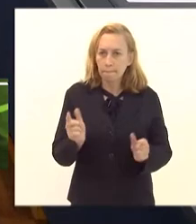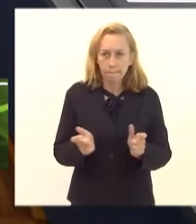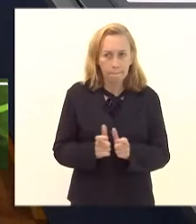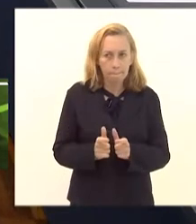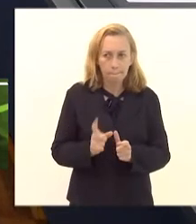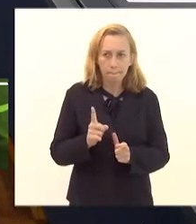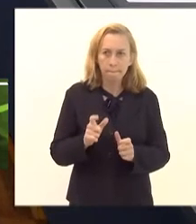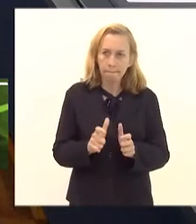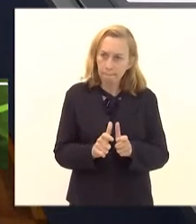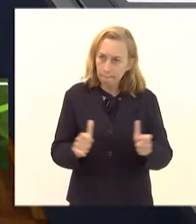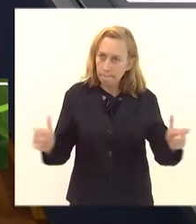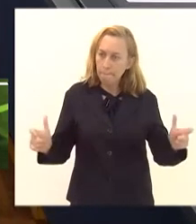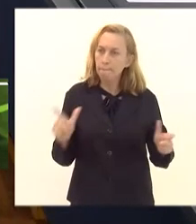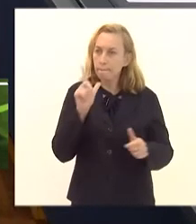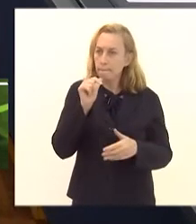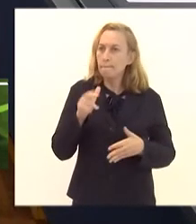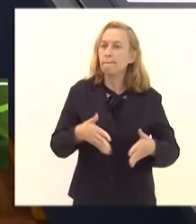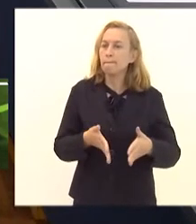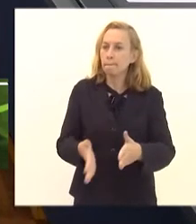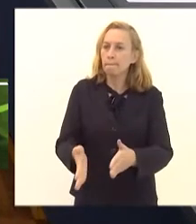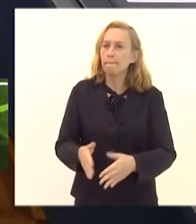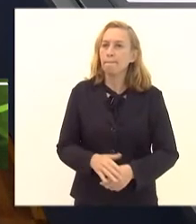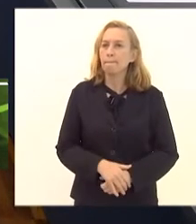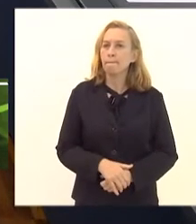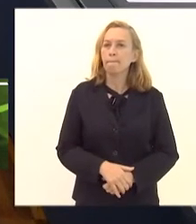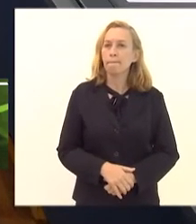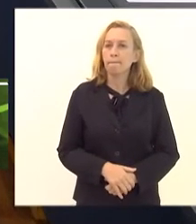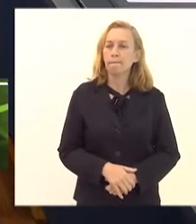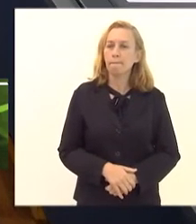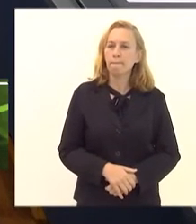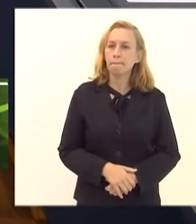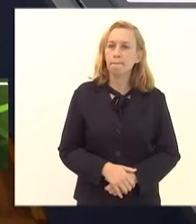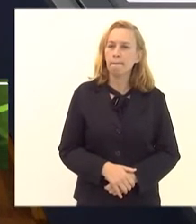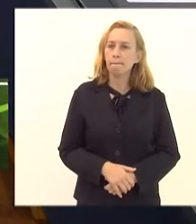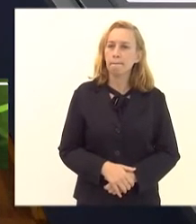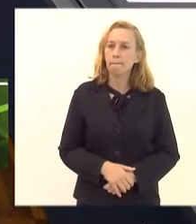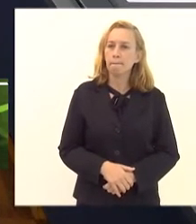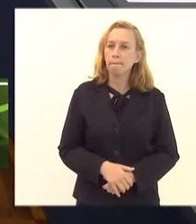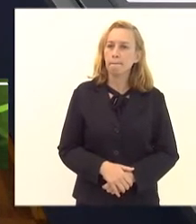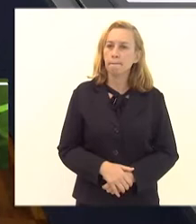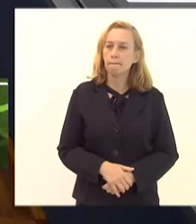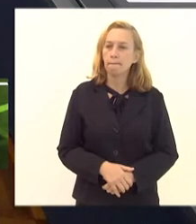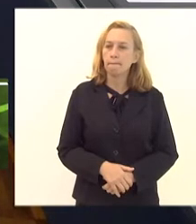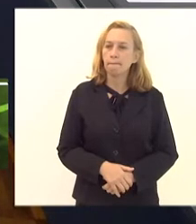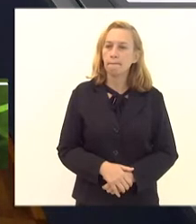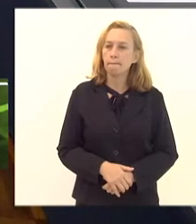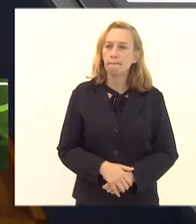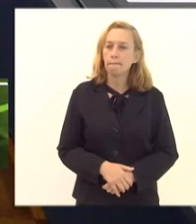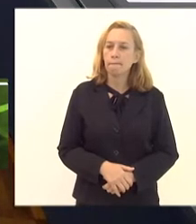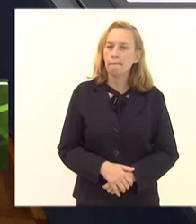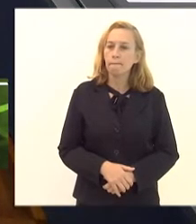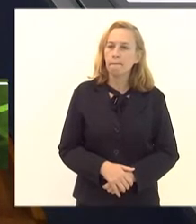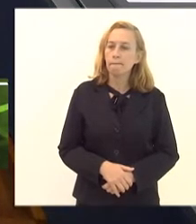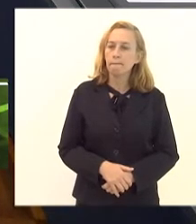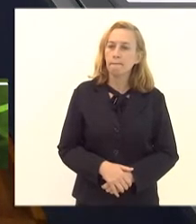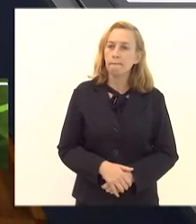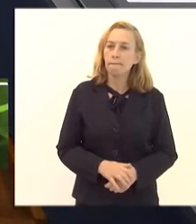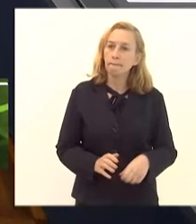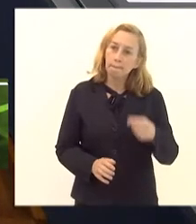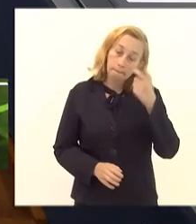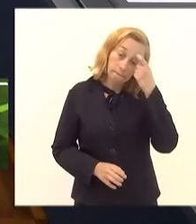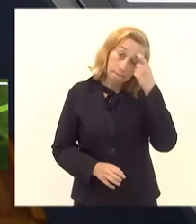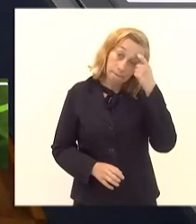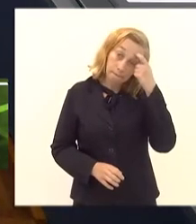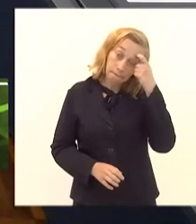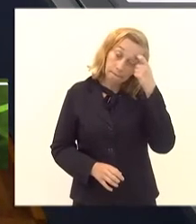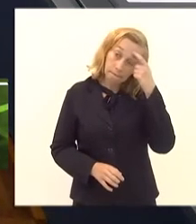um pouquinho porque extensos. Eles devem pertencer a uma subbacia. É, eu já perguntei aqui, ele já vai me responder. Pode passar, se quiser, que a